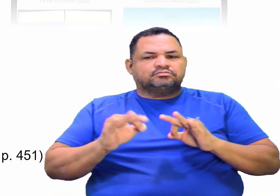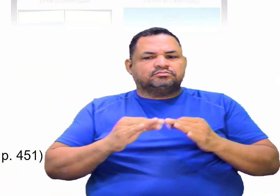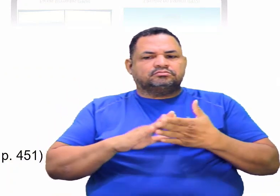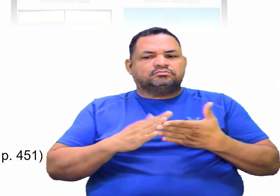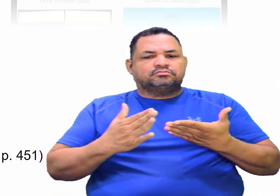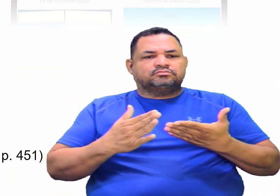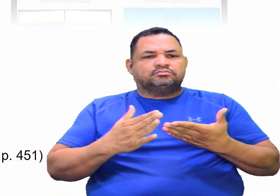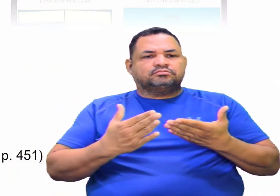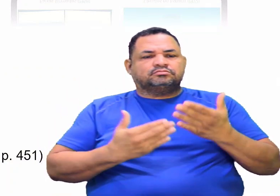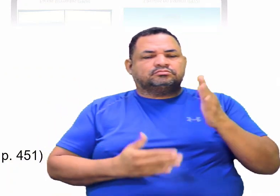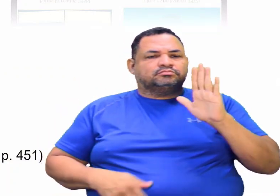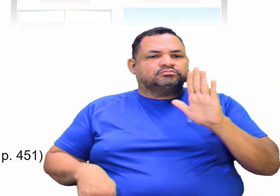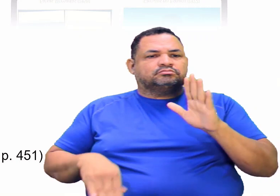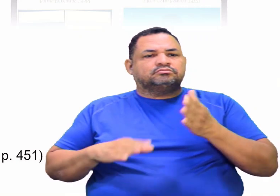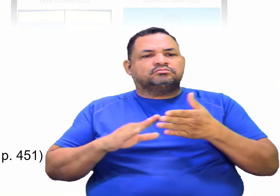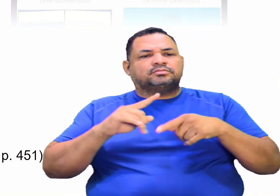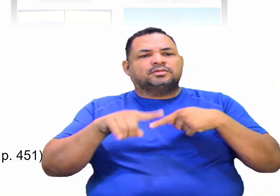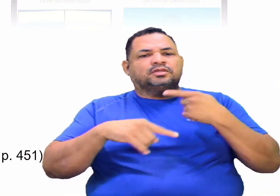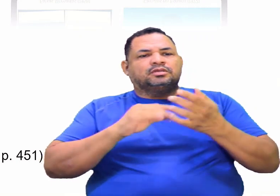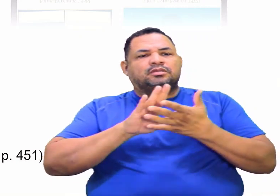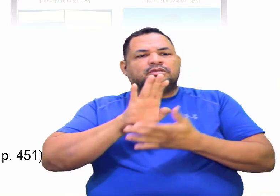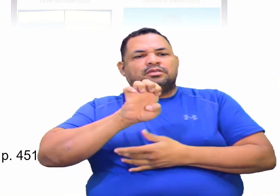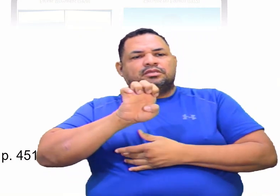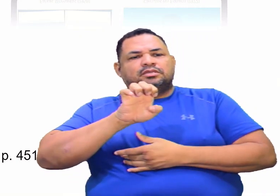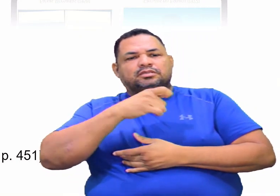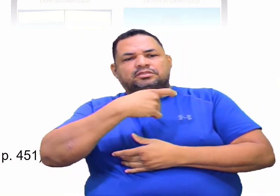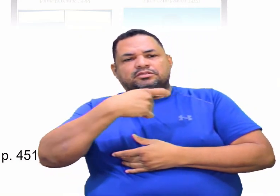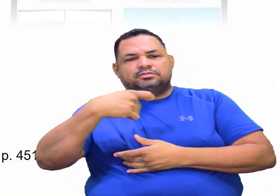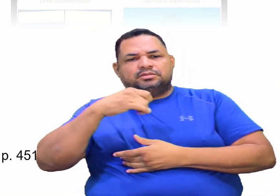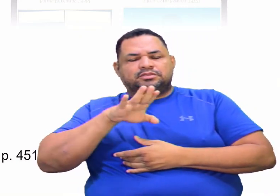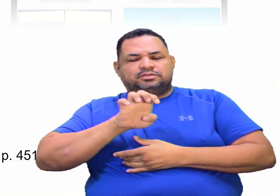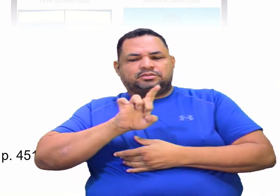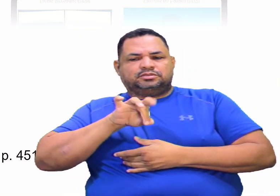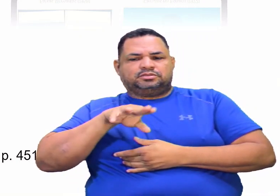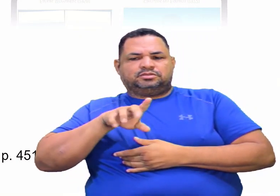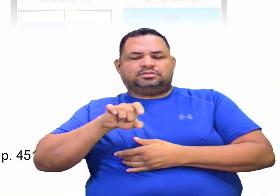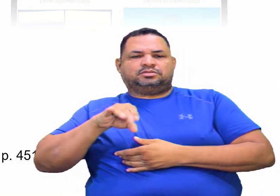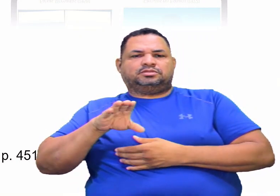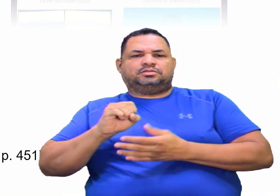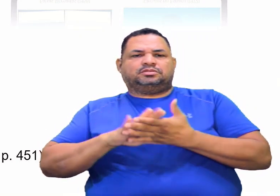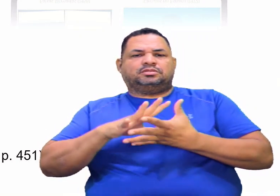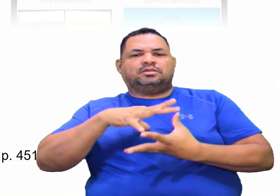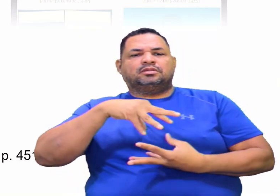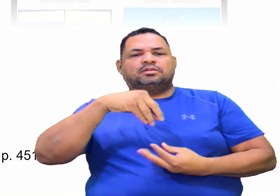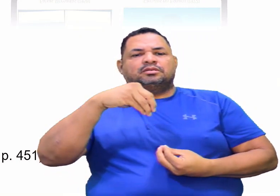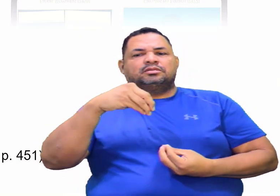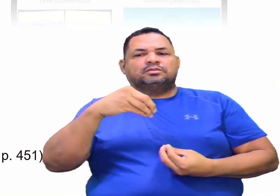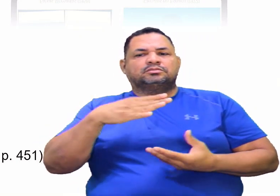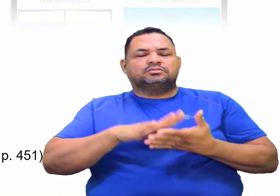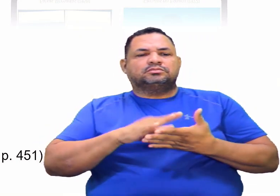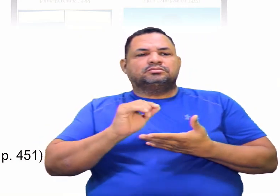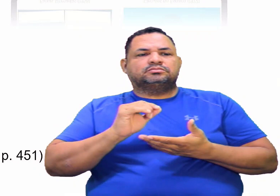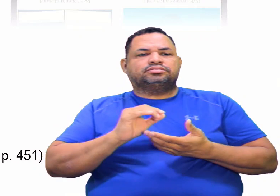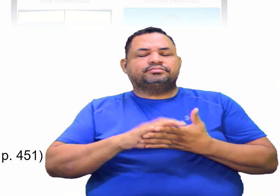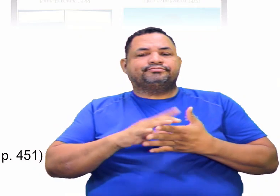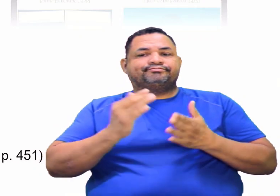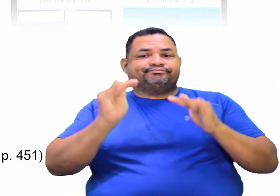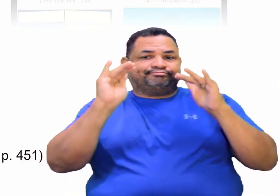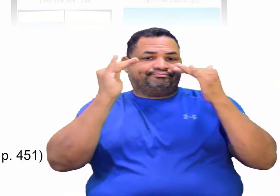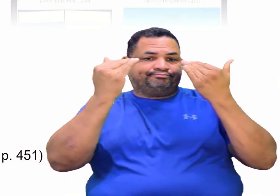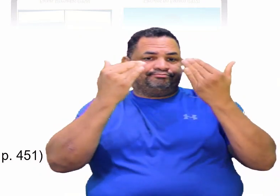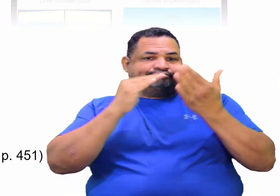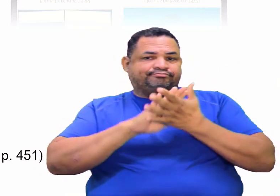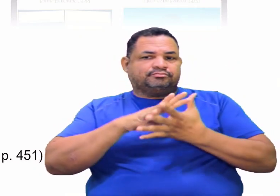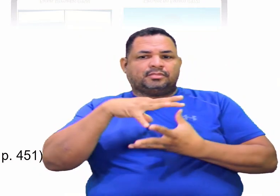desenvolvendo tanto que chegamos ao expressionismo abstrato, né? A palavra abstrato chama a atenção para